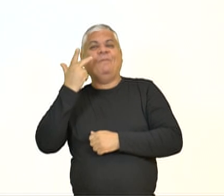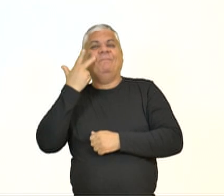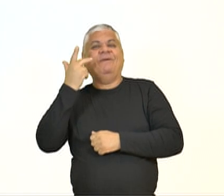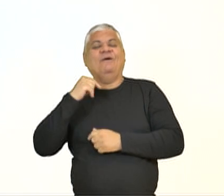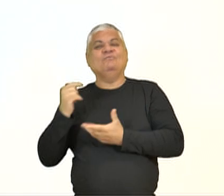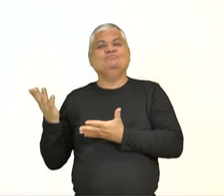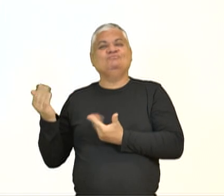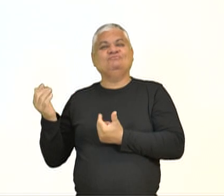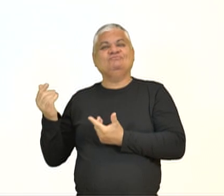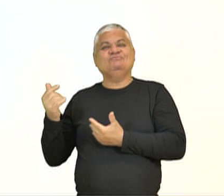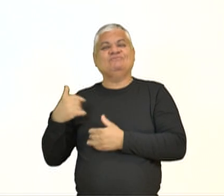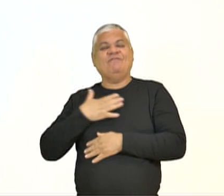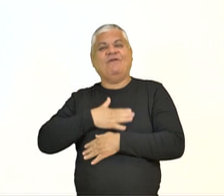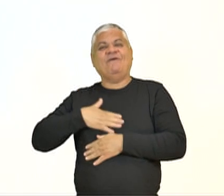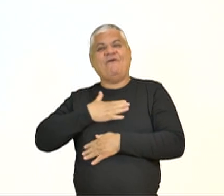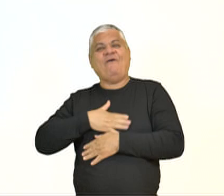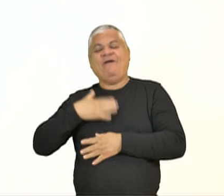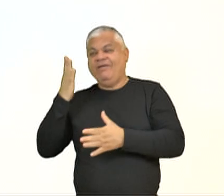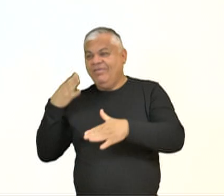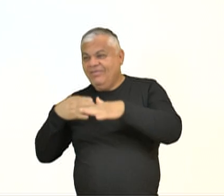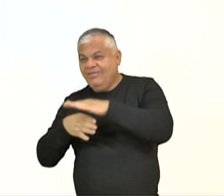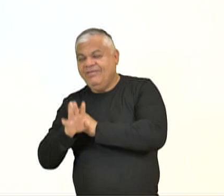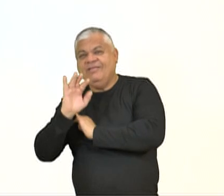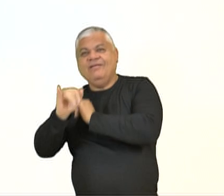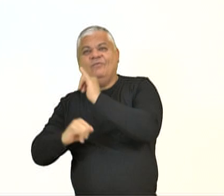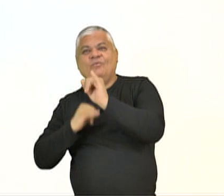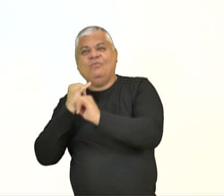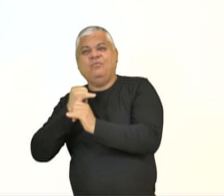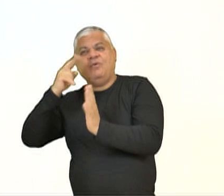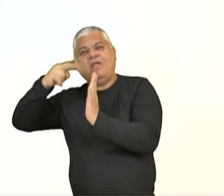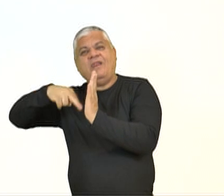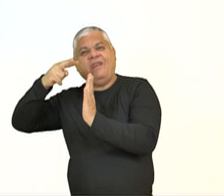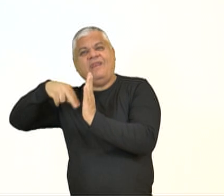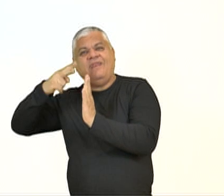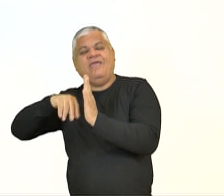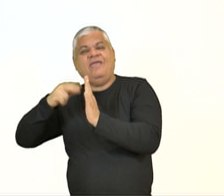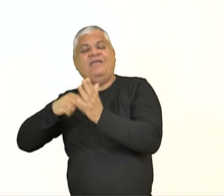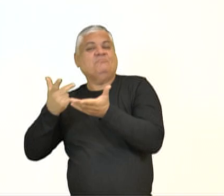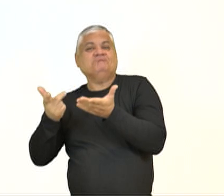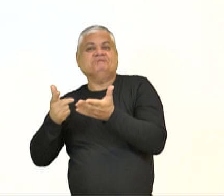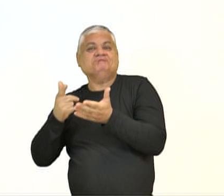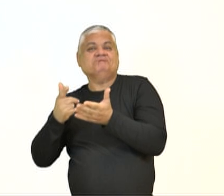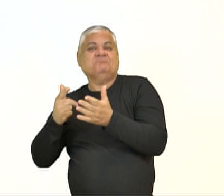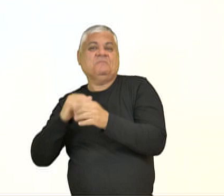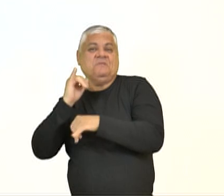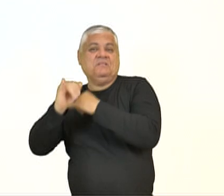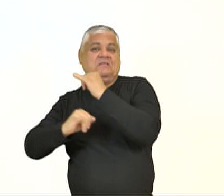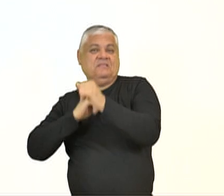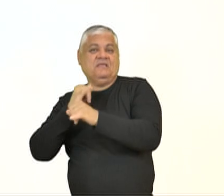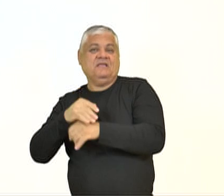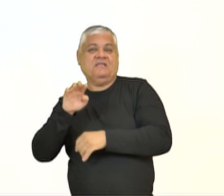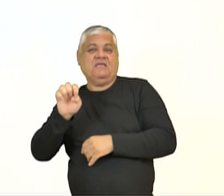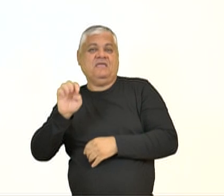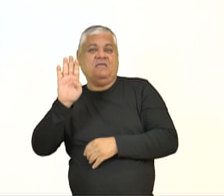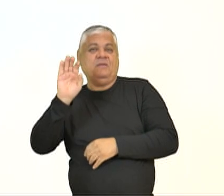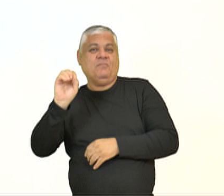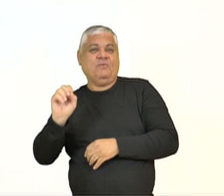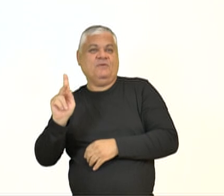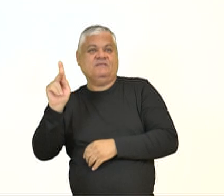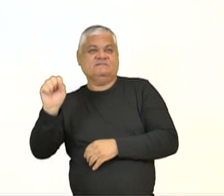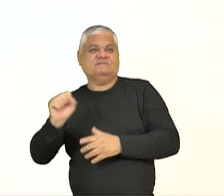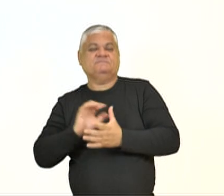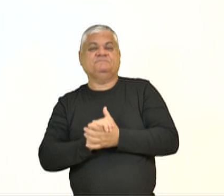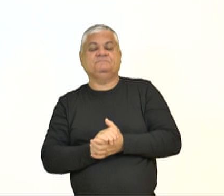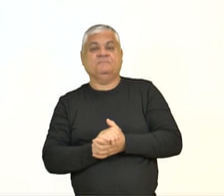que os jovens tenham uma atração enorme por fazer as leituras nos ambientes virtuais, né? Nos e-books. Muito bem.